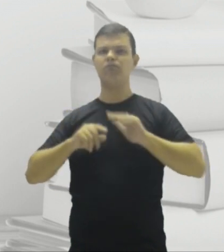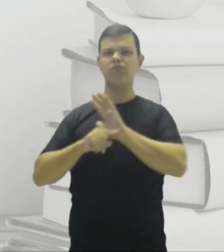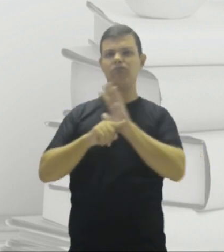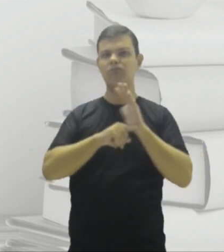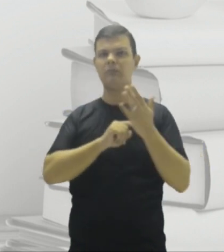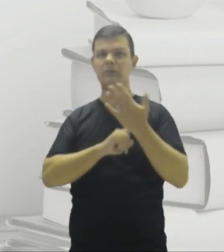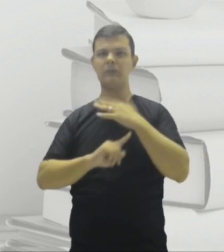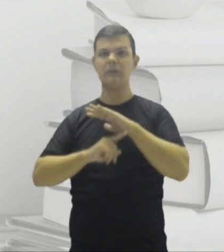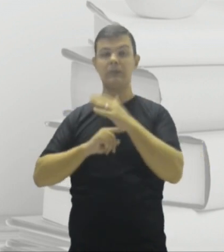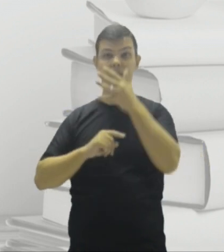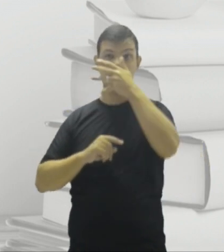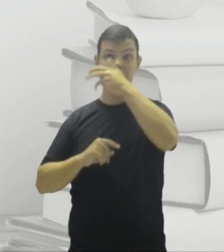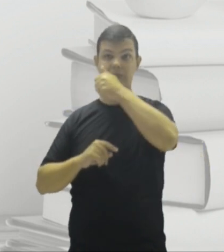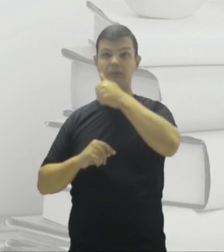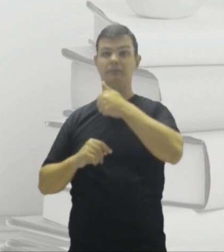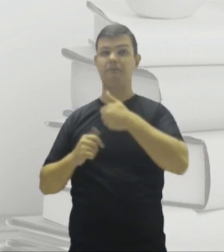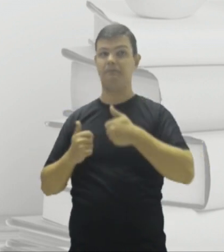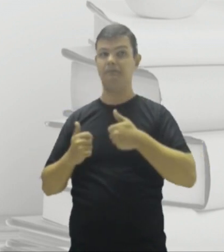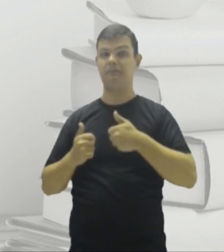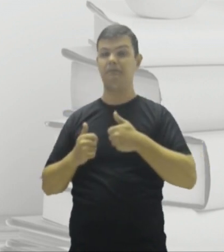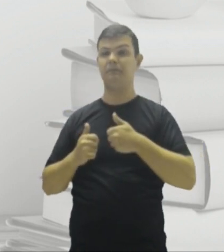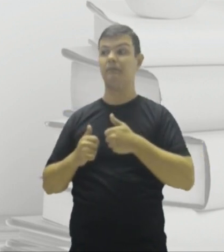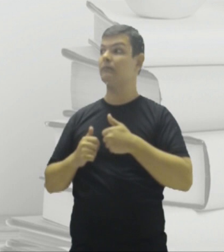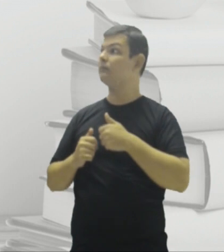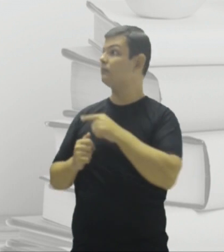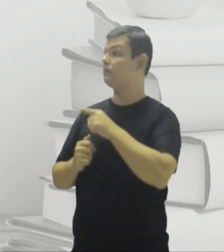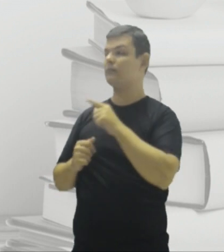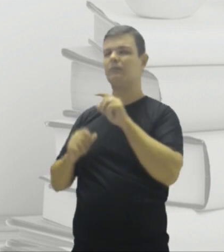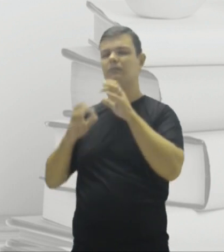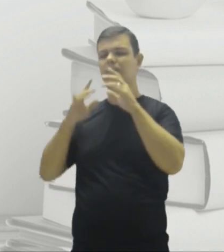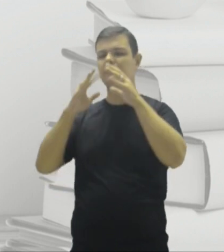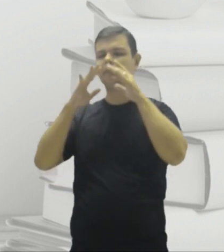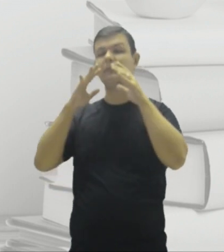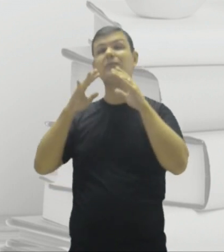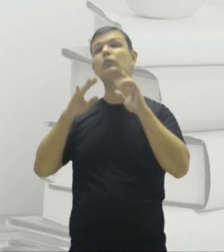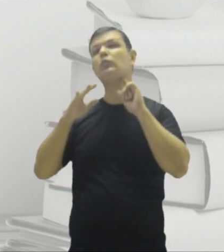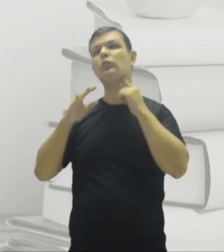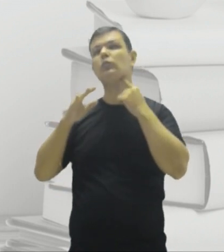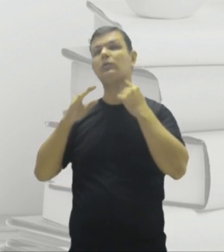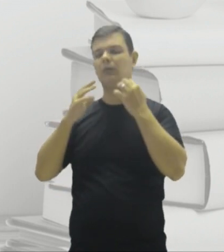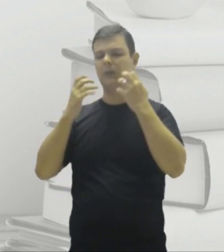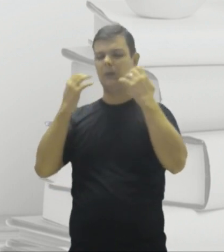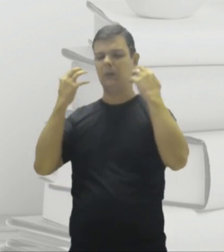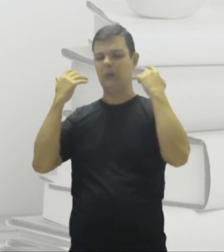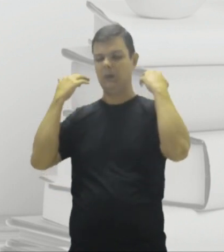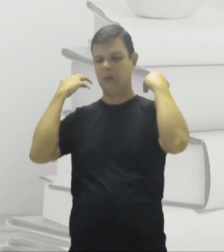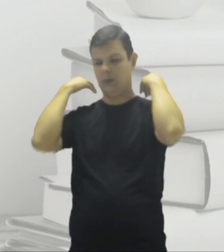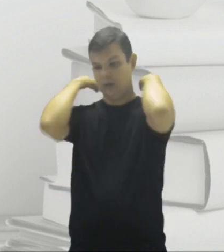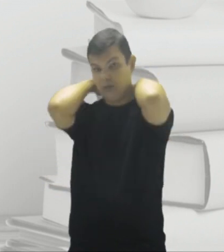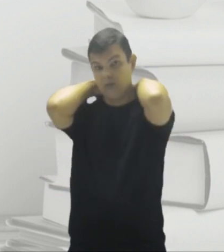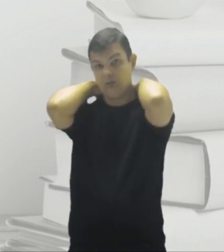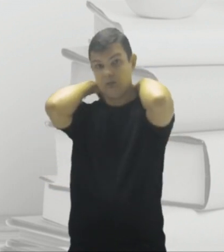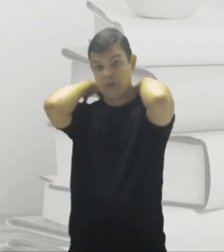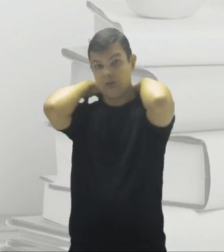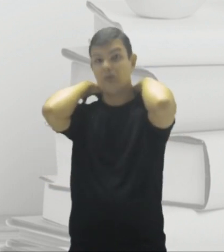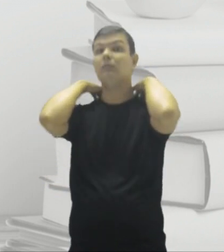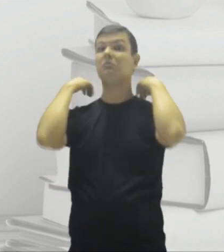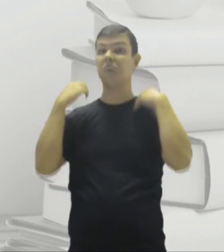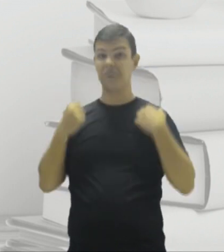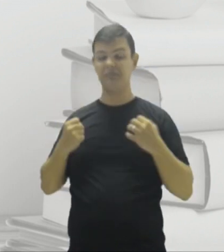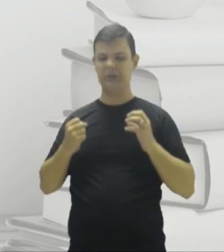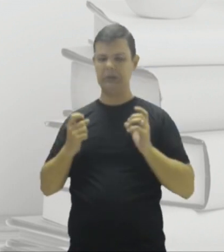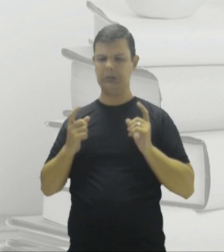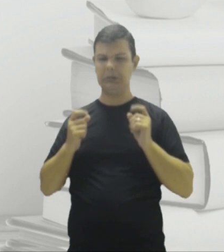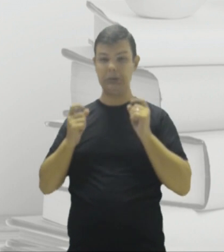essa sujidade, essa poeira. Essa poeira, né, toda essa sujidade vai alcançar os pulmões, os brônquios e os bronquíolos